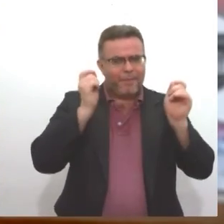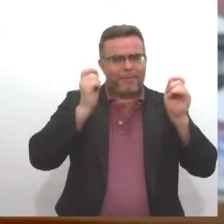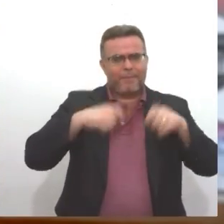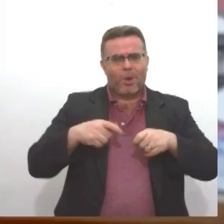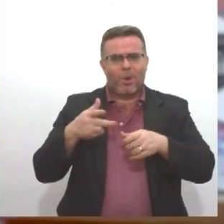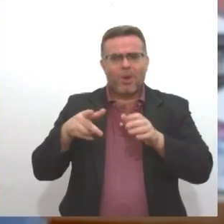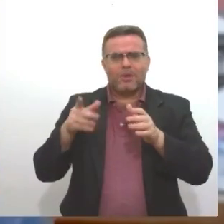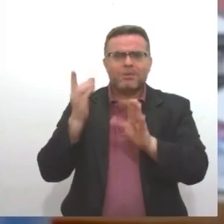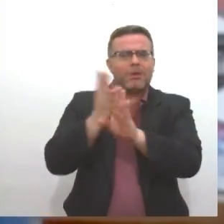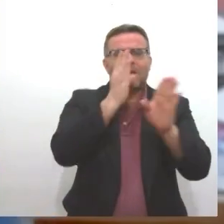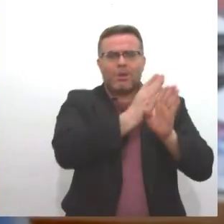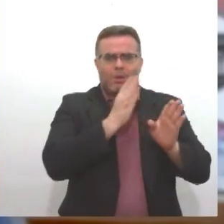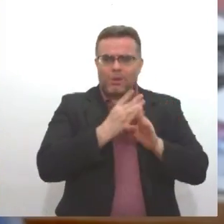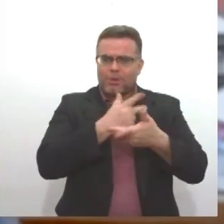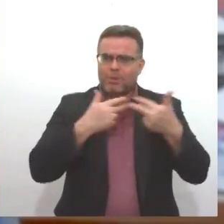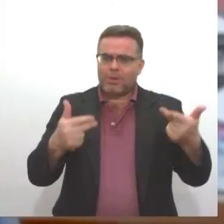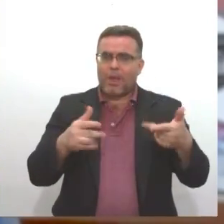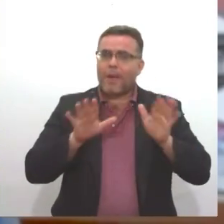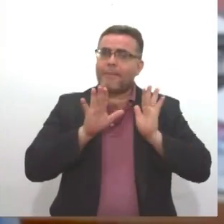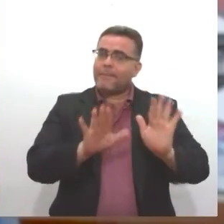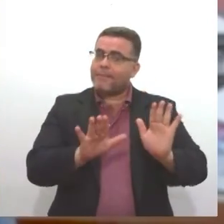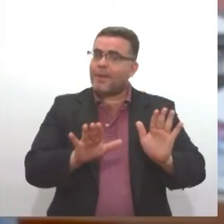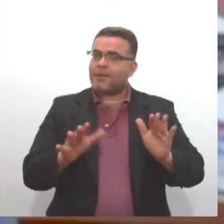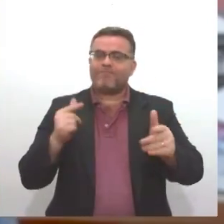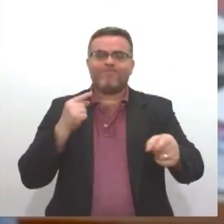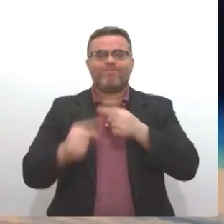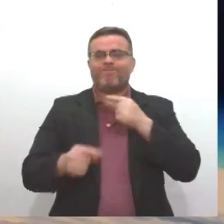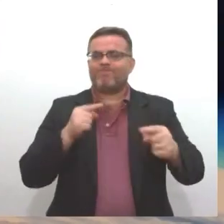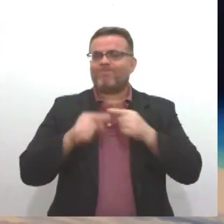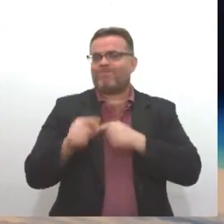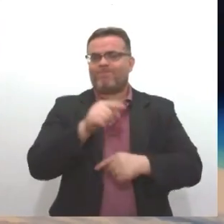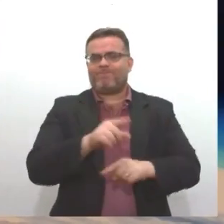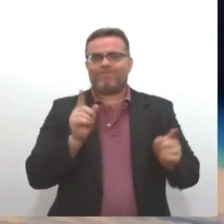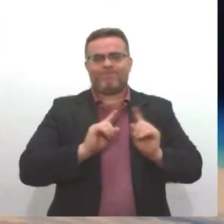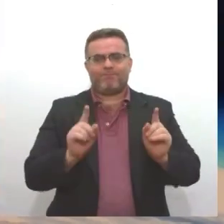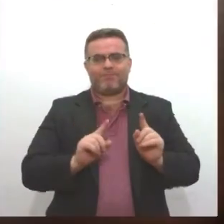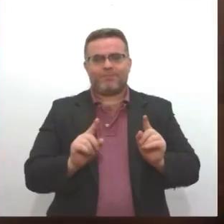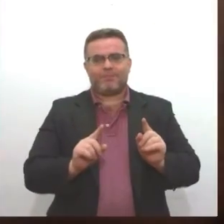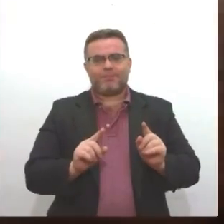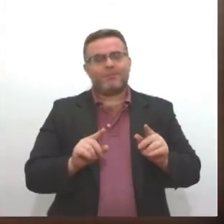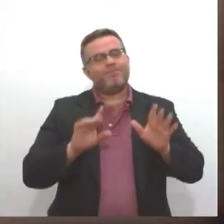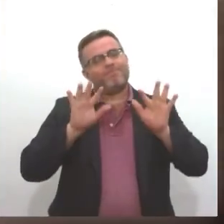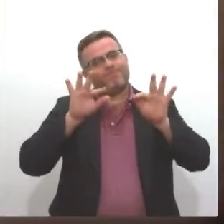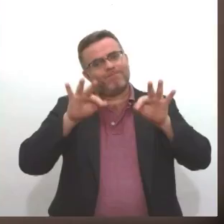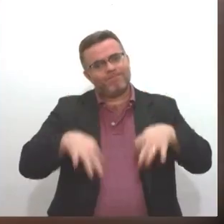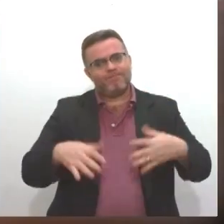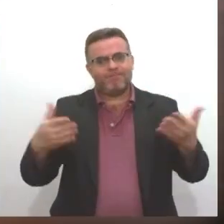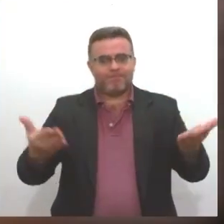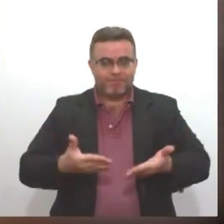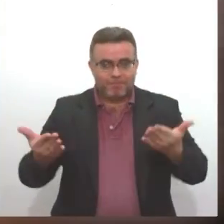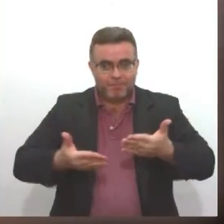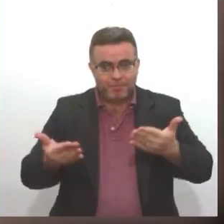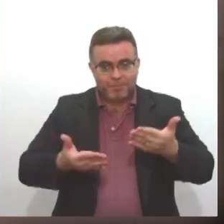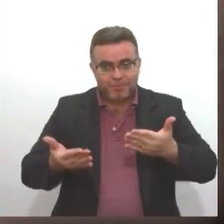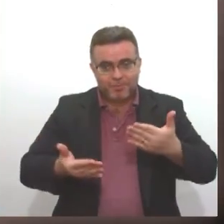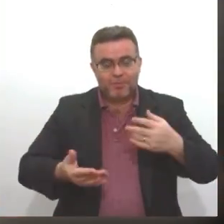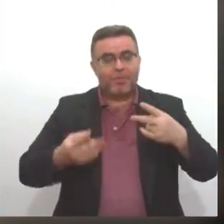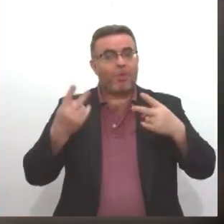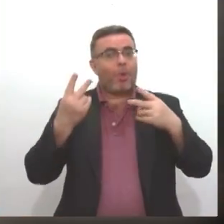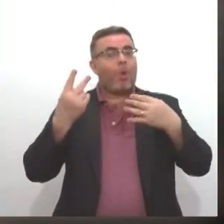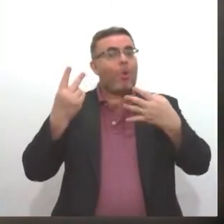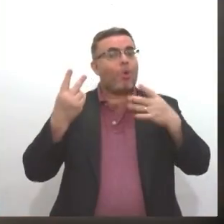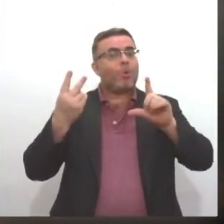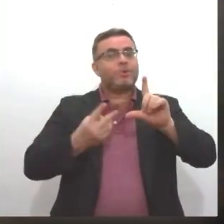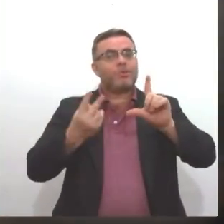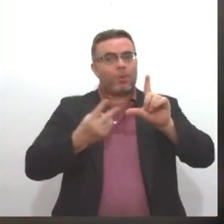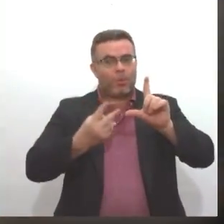etc. Mas isso não tem nada a ver com acreditar ou não acreditar em Deus. Ficamos por aqui. O segundo episódio da série vai discutir